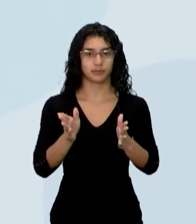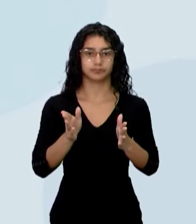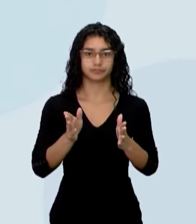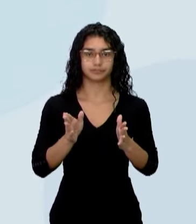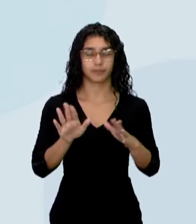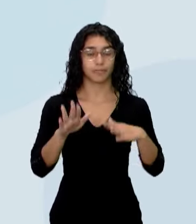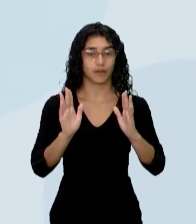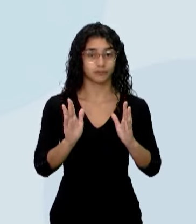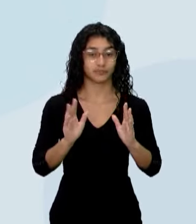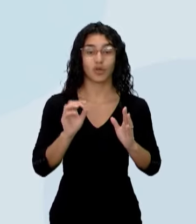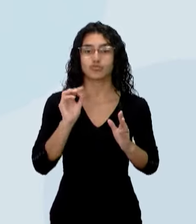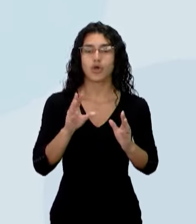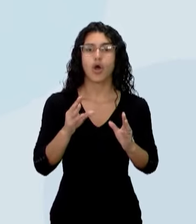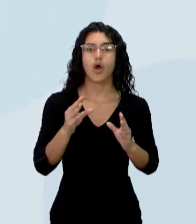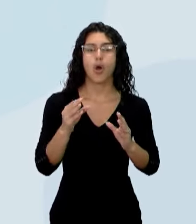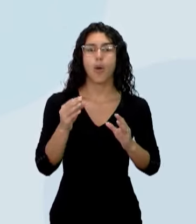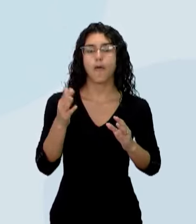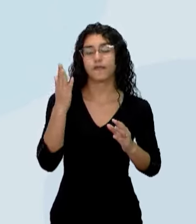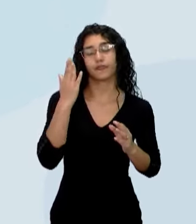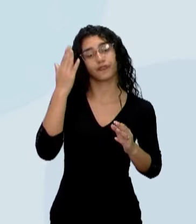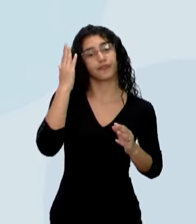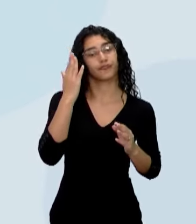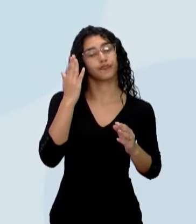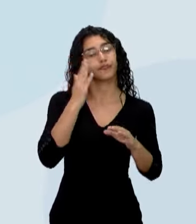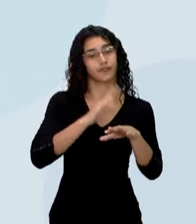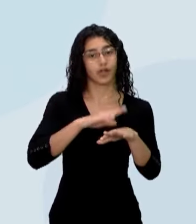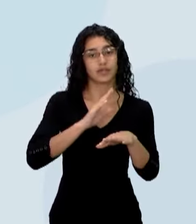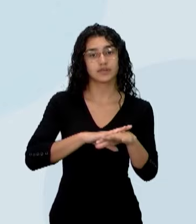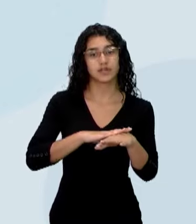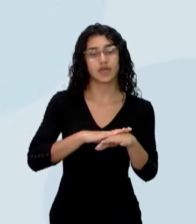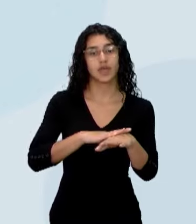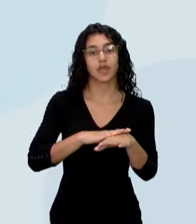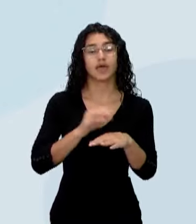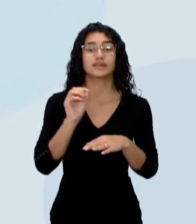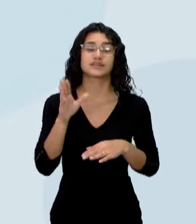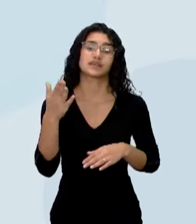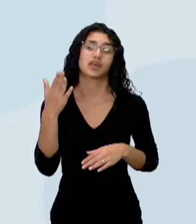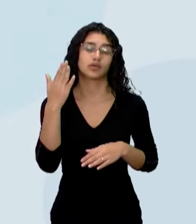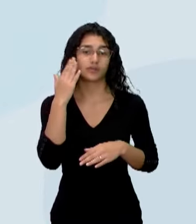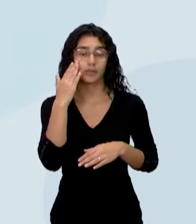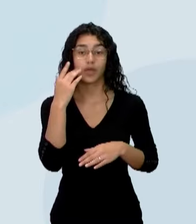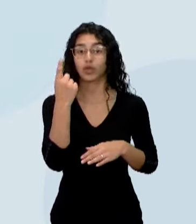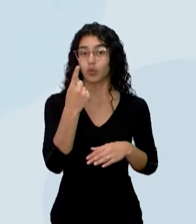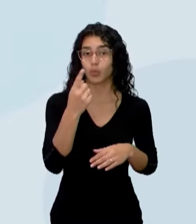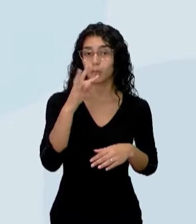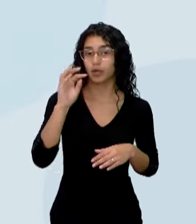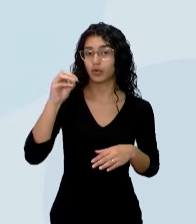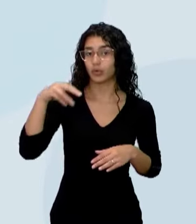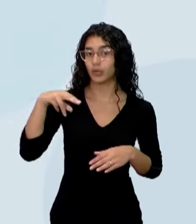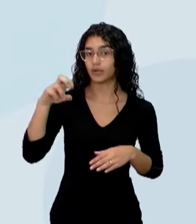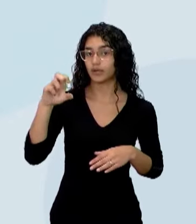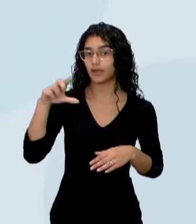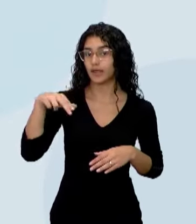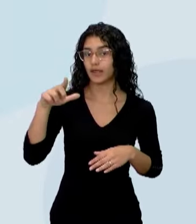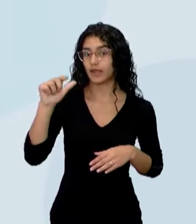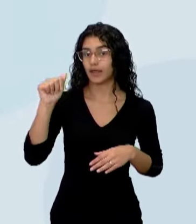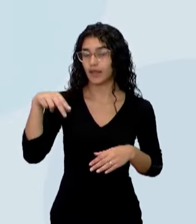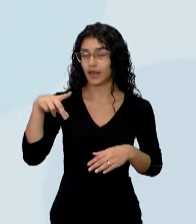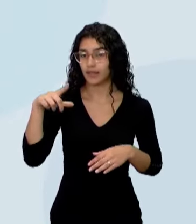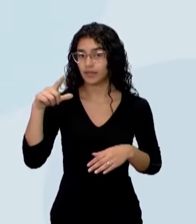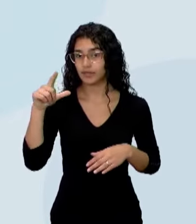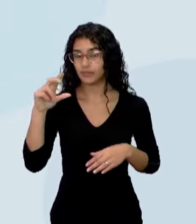você só consegue fazer, eu pelo menos, né? Só saberia resolver isso se eu soubesse que 1 tonelada é o mesmo que 1.000